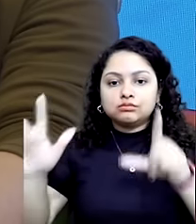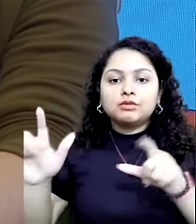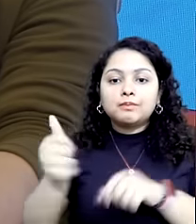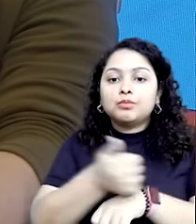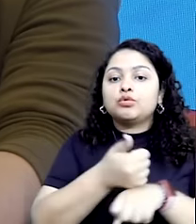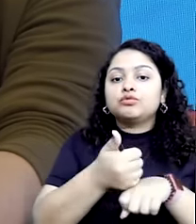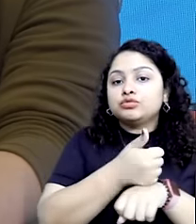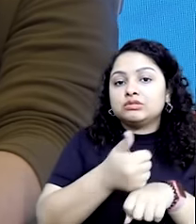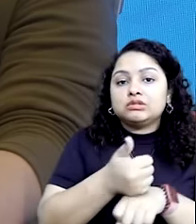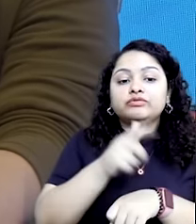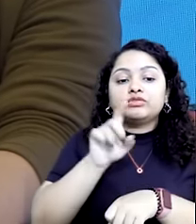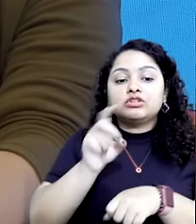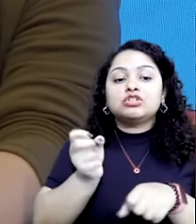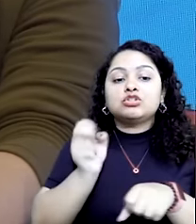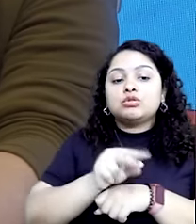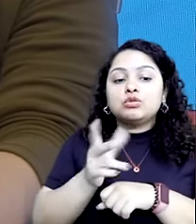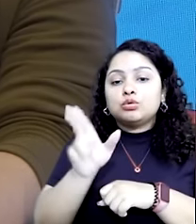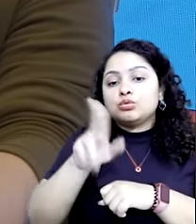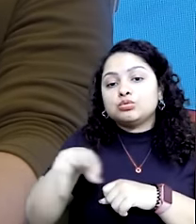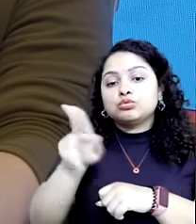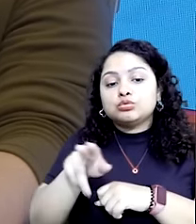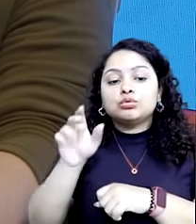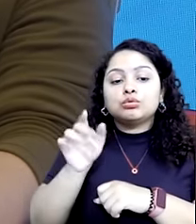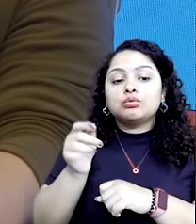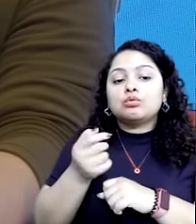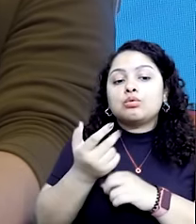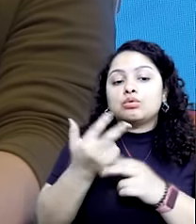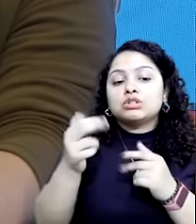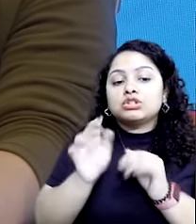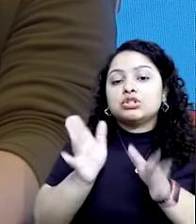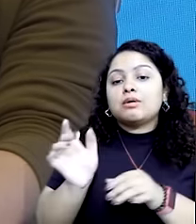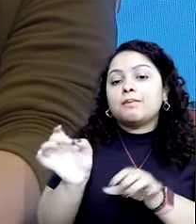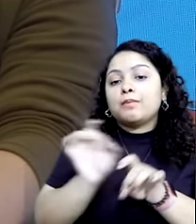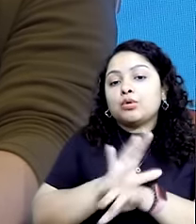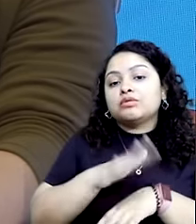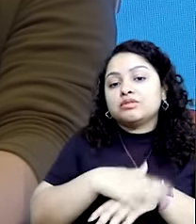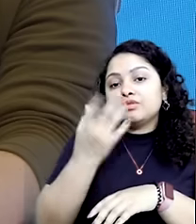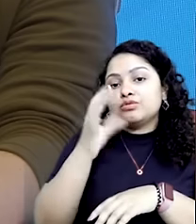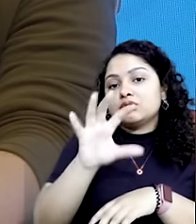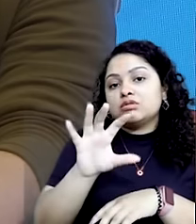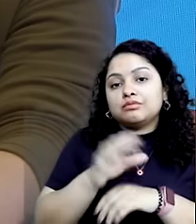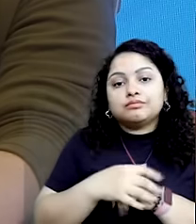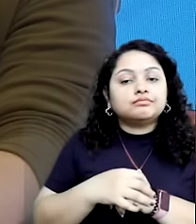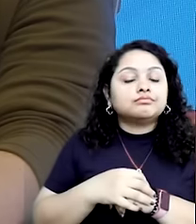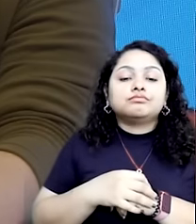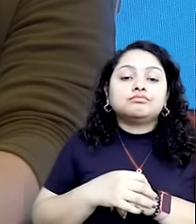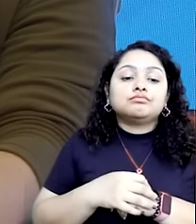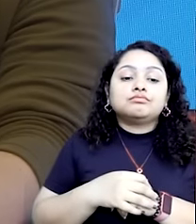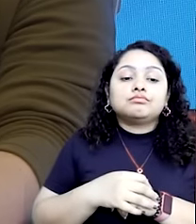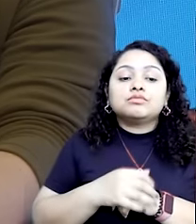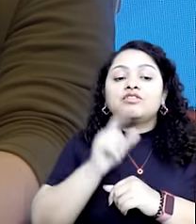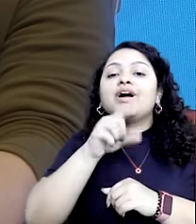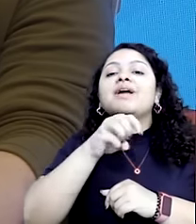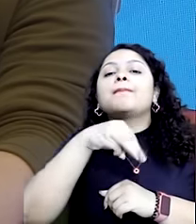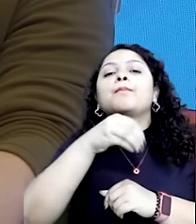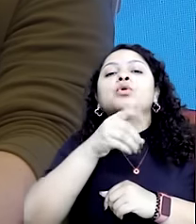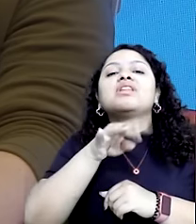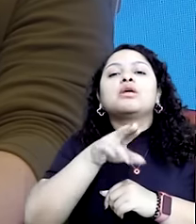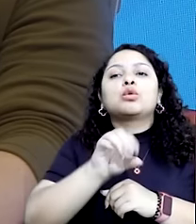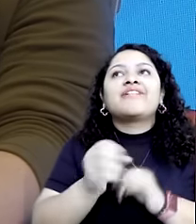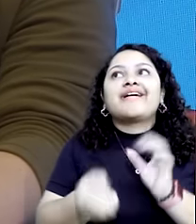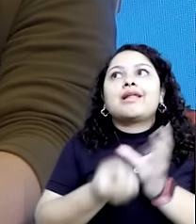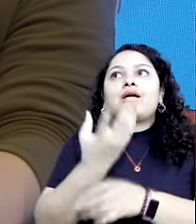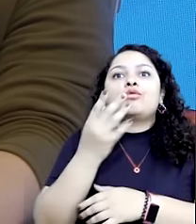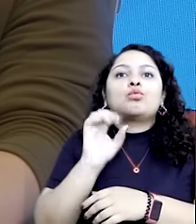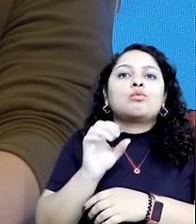na verdade você só entrou ali usou um modelo pré pronto e você fez o seu então para quem tá iniciando você vai lá em modelos então você não precisa criar um do zero